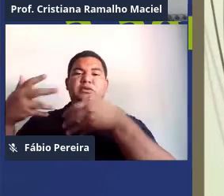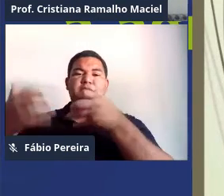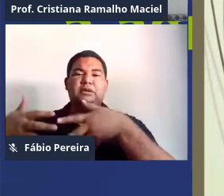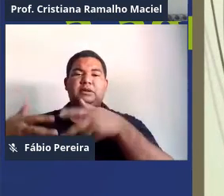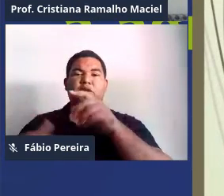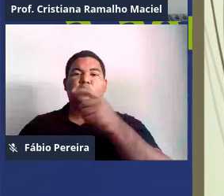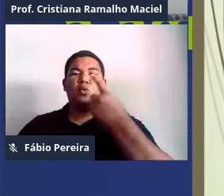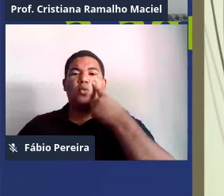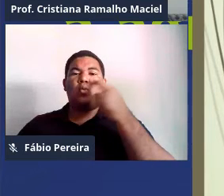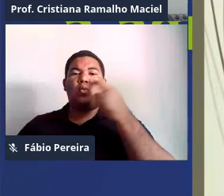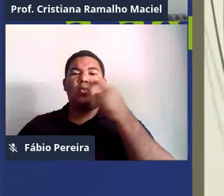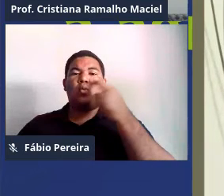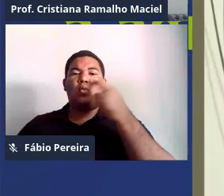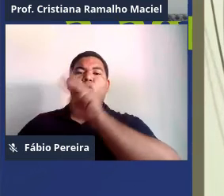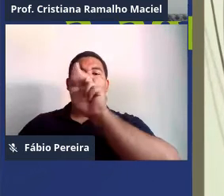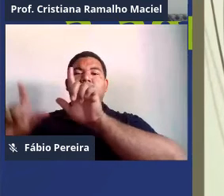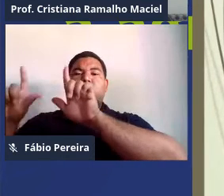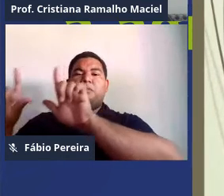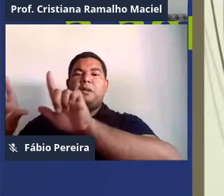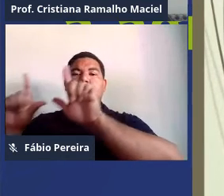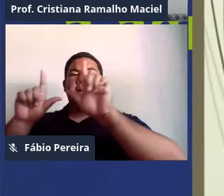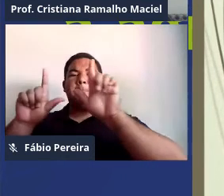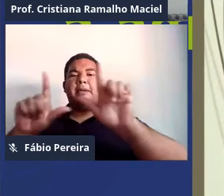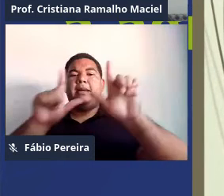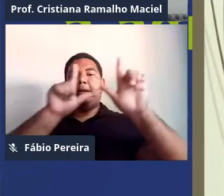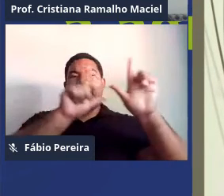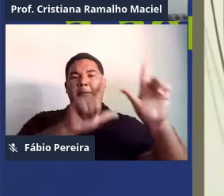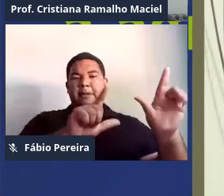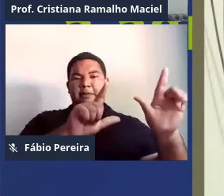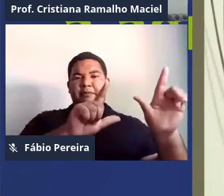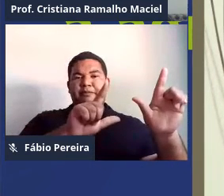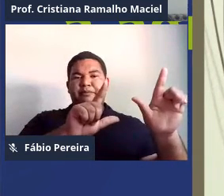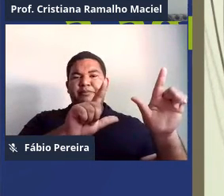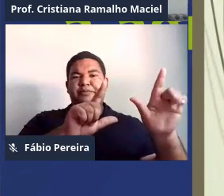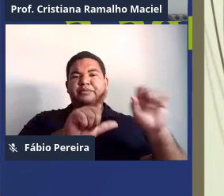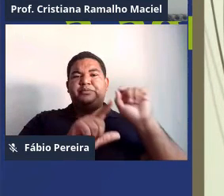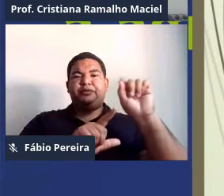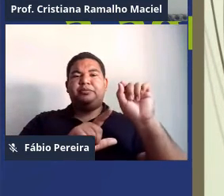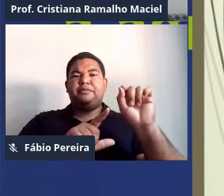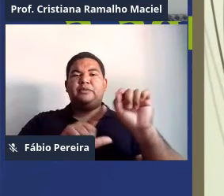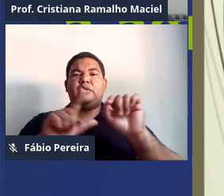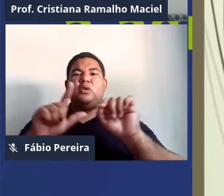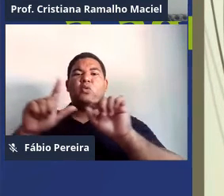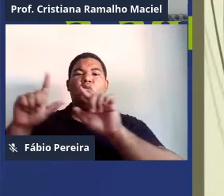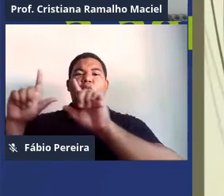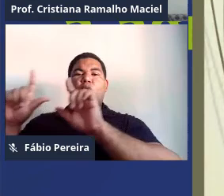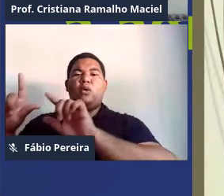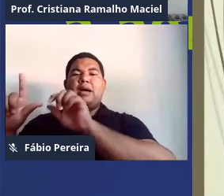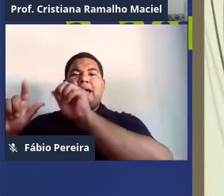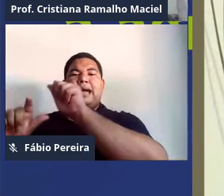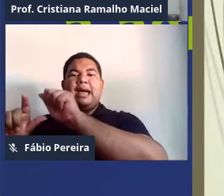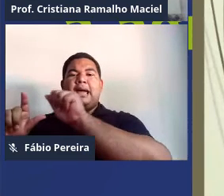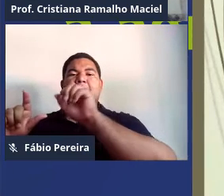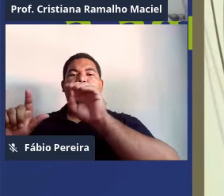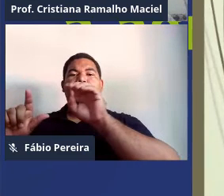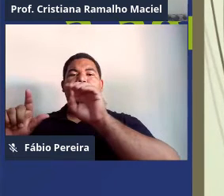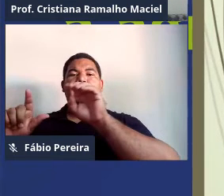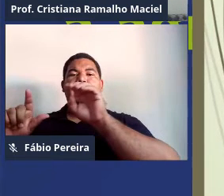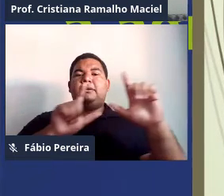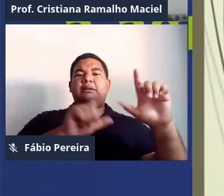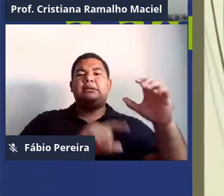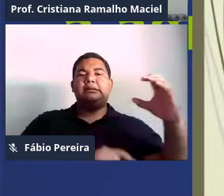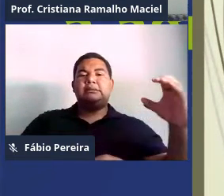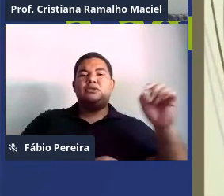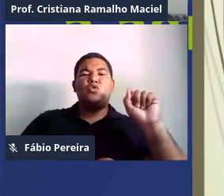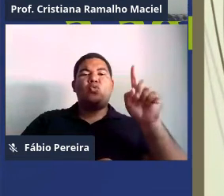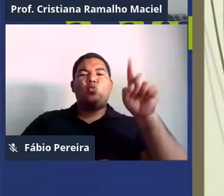vendo nesses quadros coloridos? O que é que representa o quadro A, B e C?